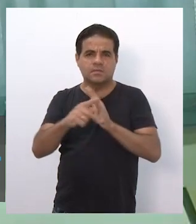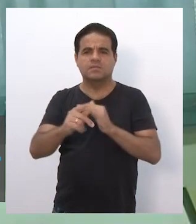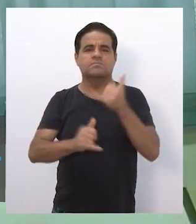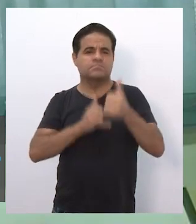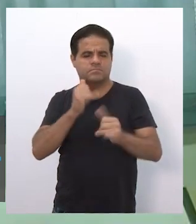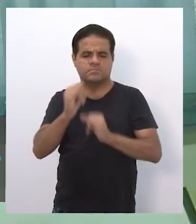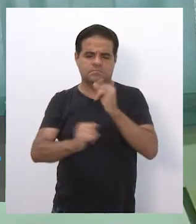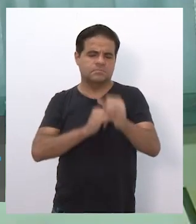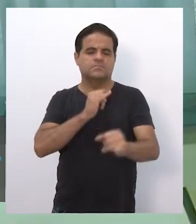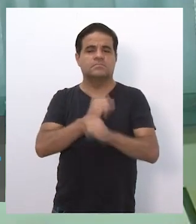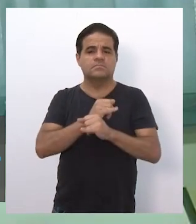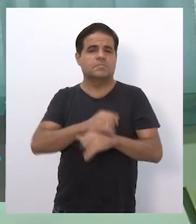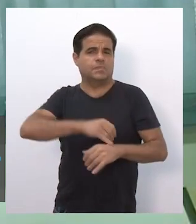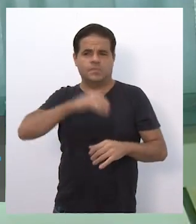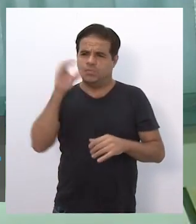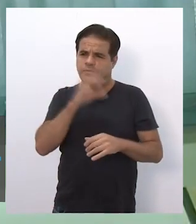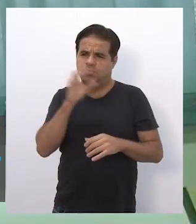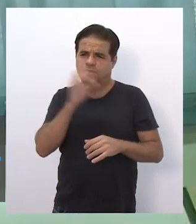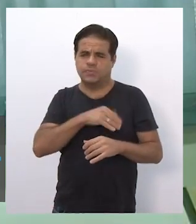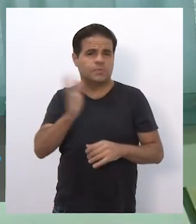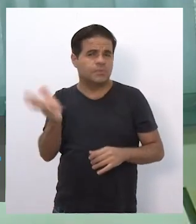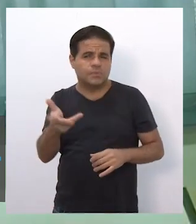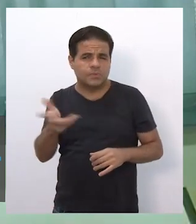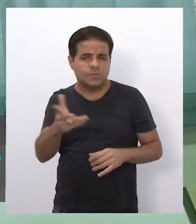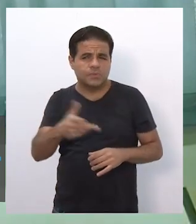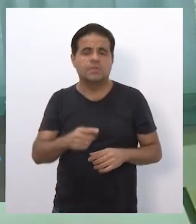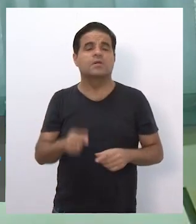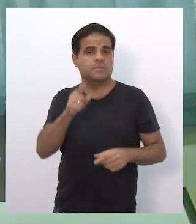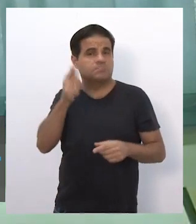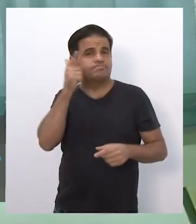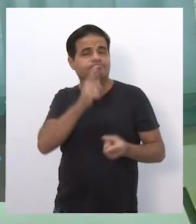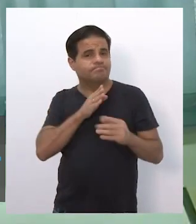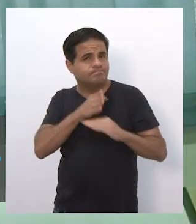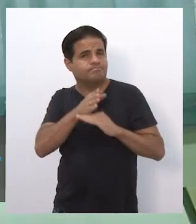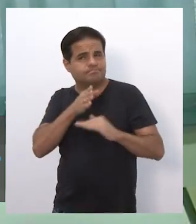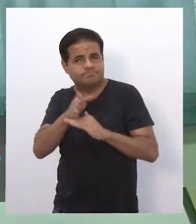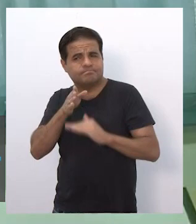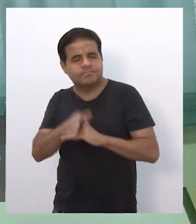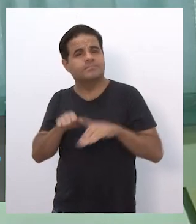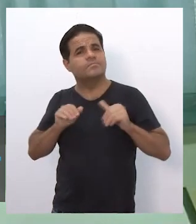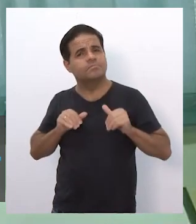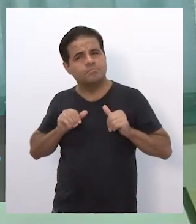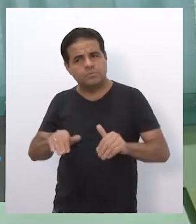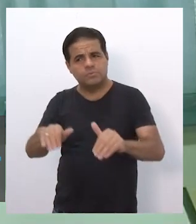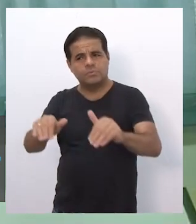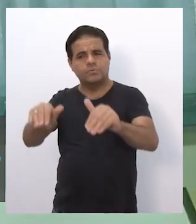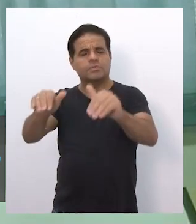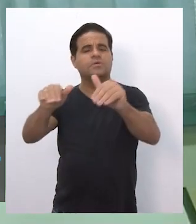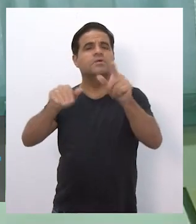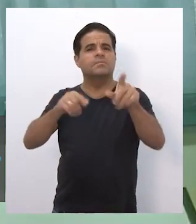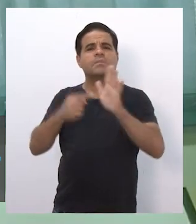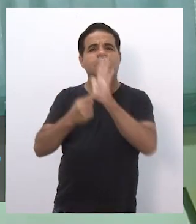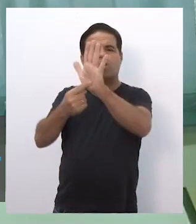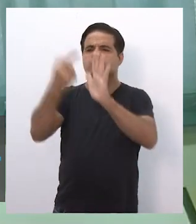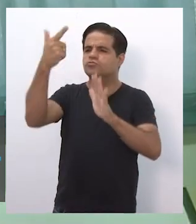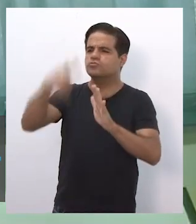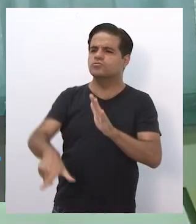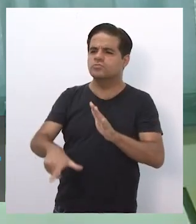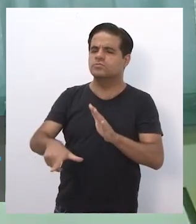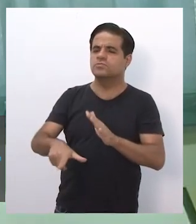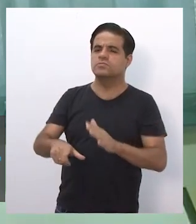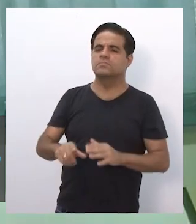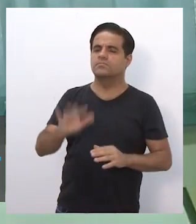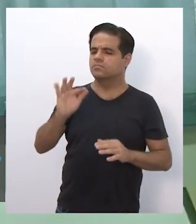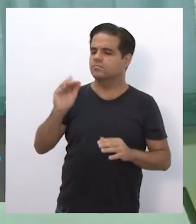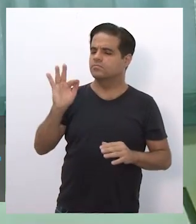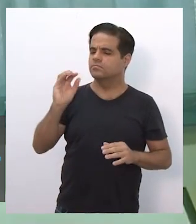que seja com uma velocidade mais adequada para você conseguir acessar esses arquivos, né? Mas mostra novamente aí a